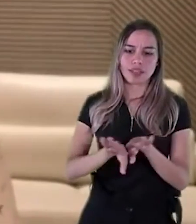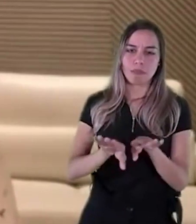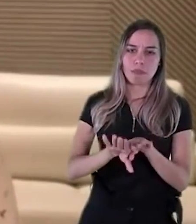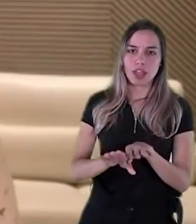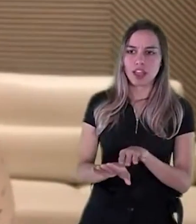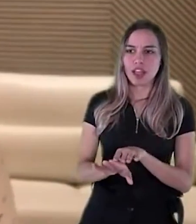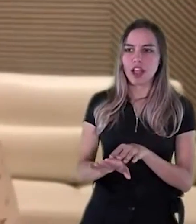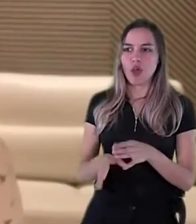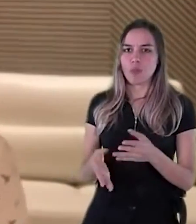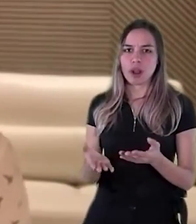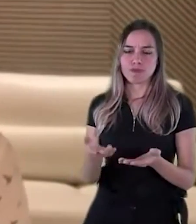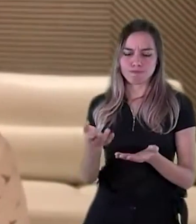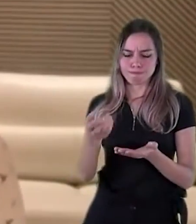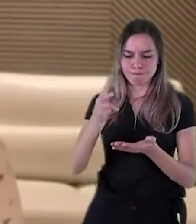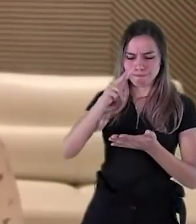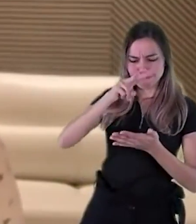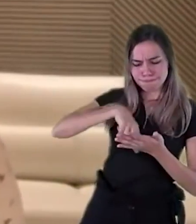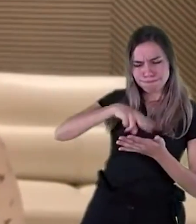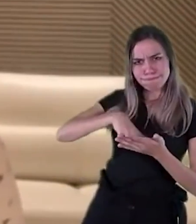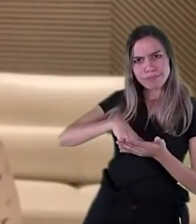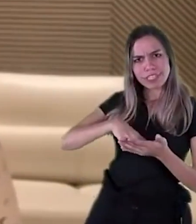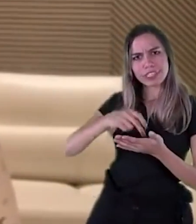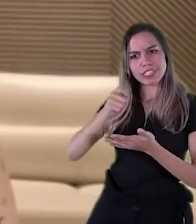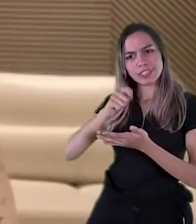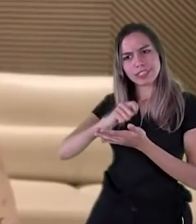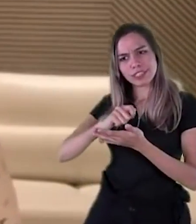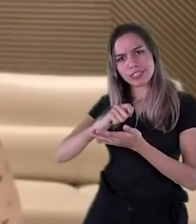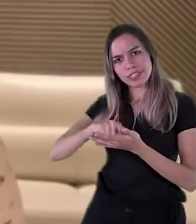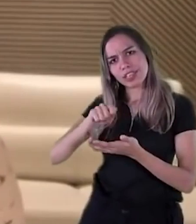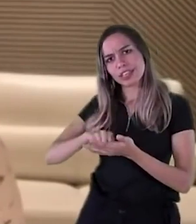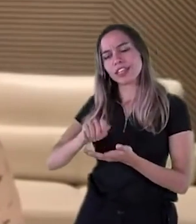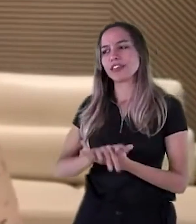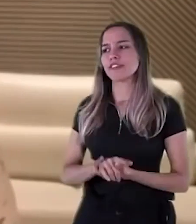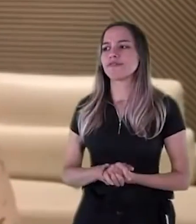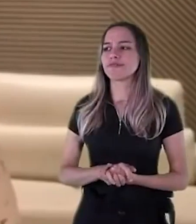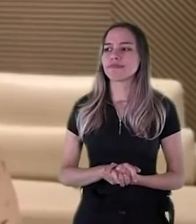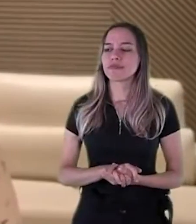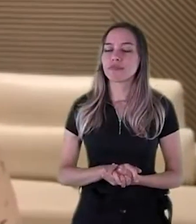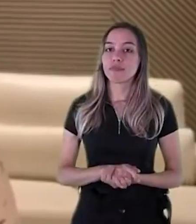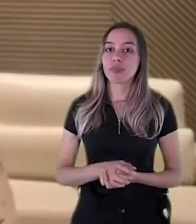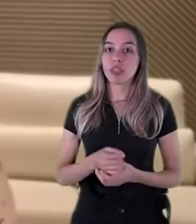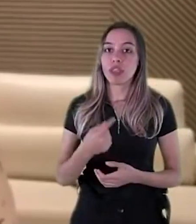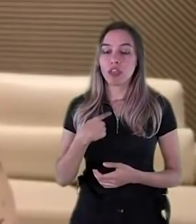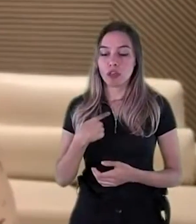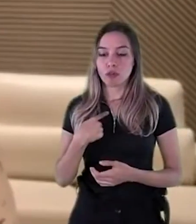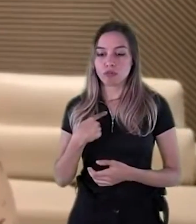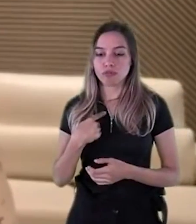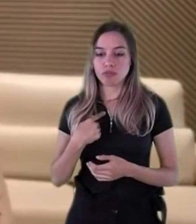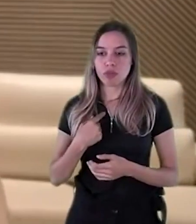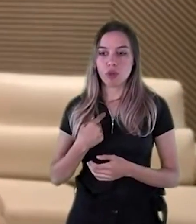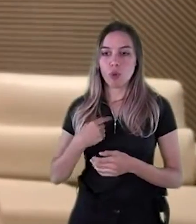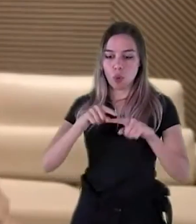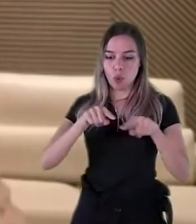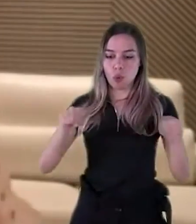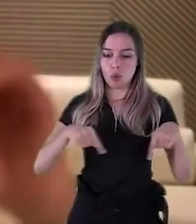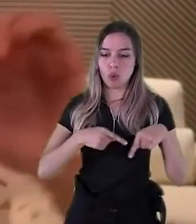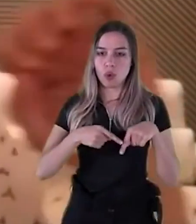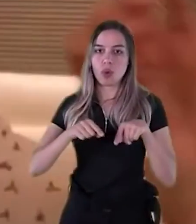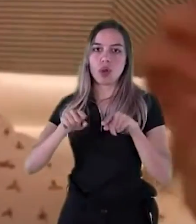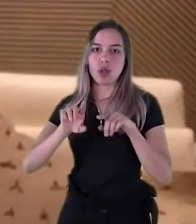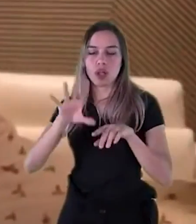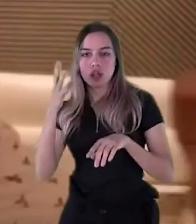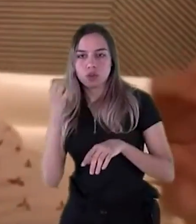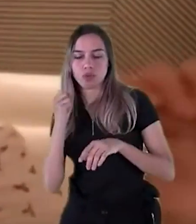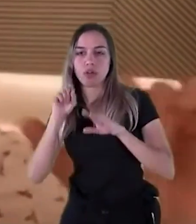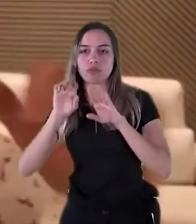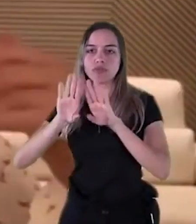Toda vez que eu pego um livro, eu fecho a porta do meu quarto, eu gosto de criar o ritual da leitura, sabe? Eu ponho uma